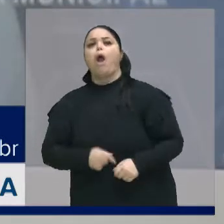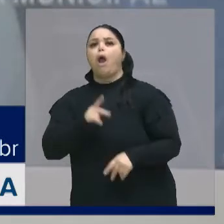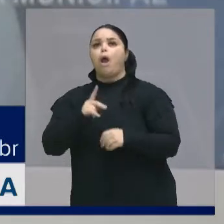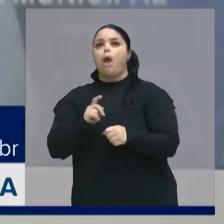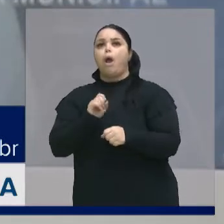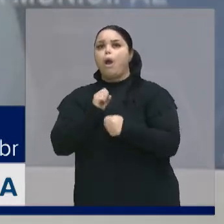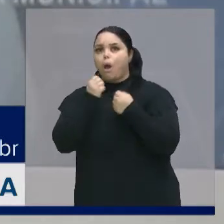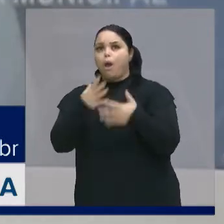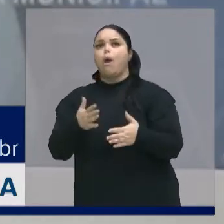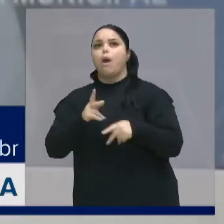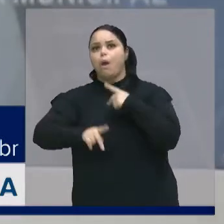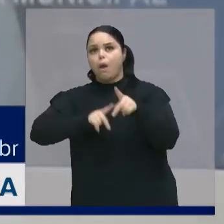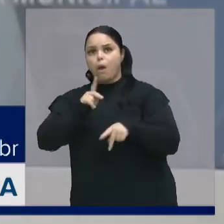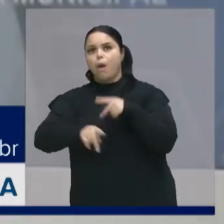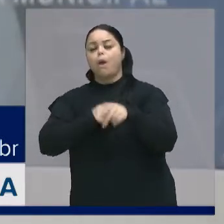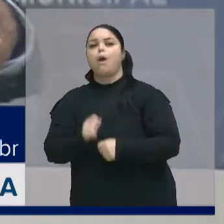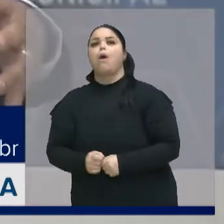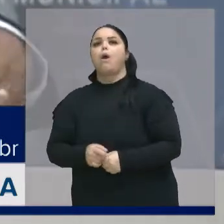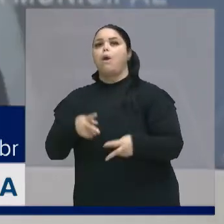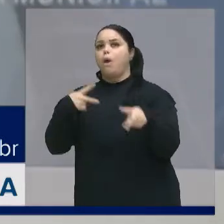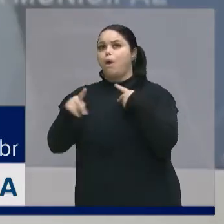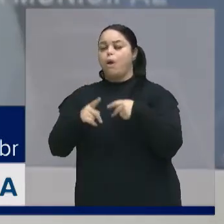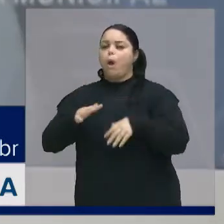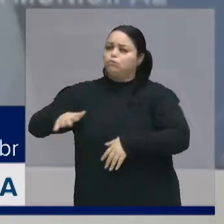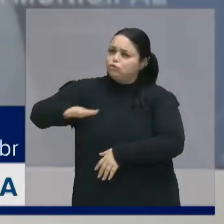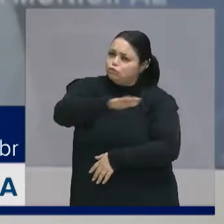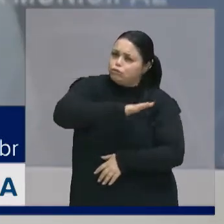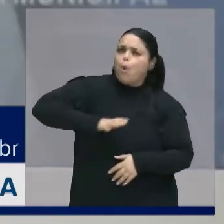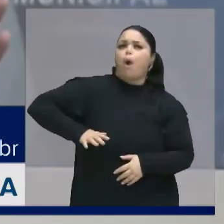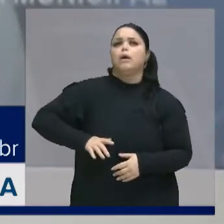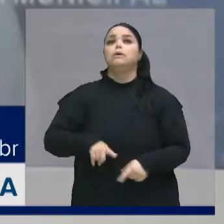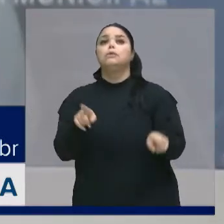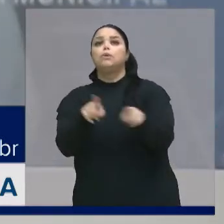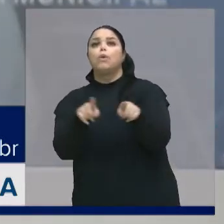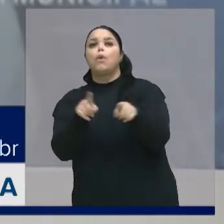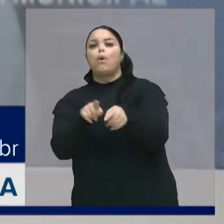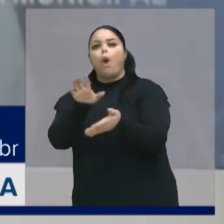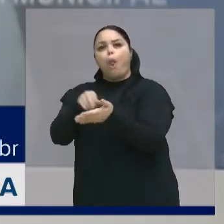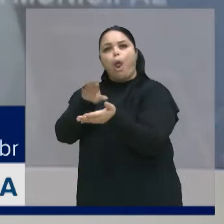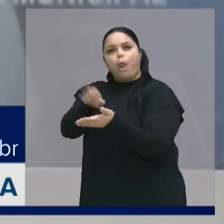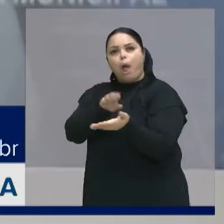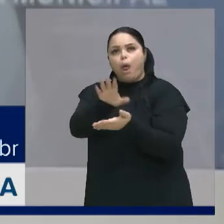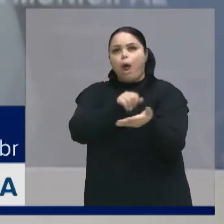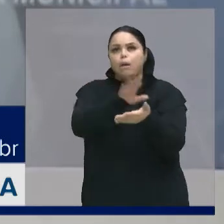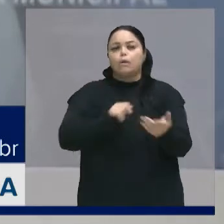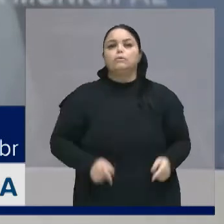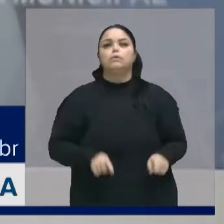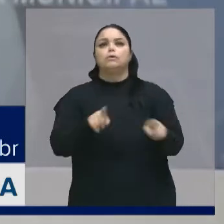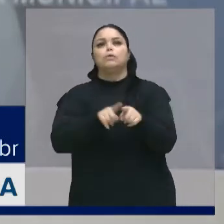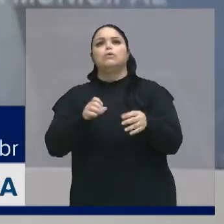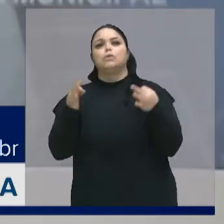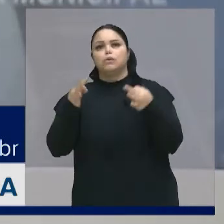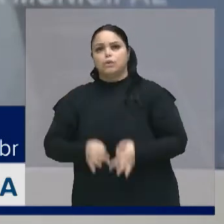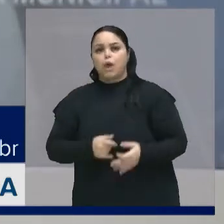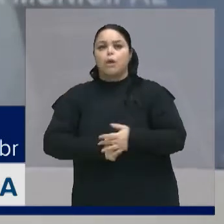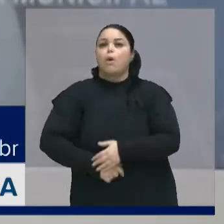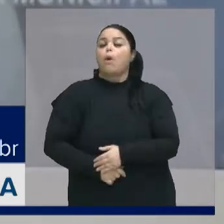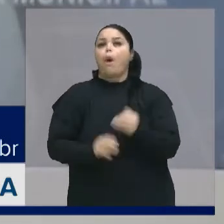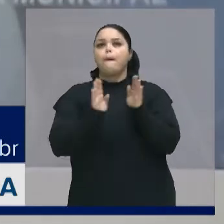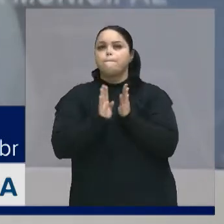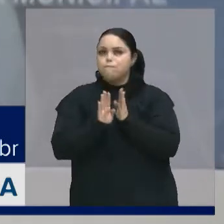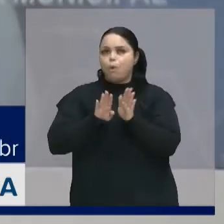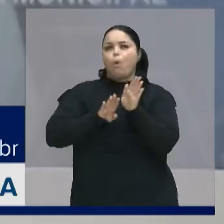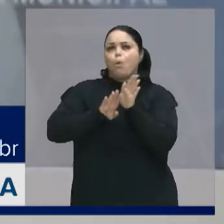que São José dos Campos e cidades do entorno aqui da nossa região, que também copiam o mesmo modelo, sem dúvida, sairão na frente